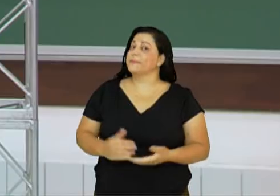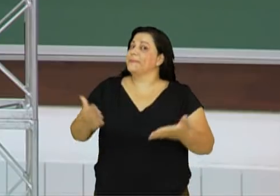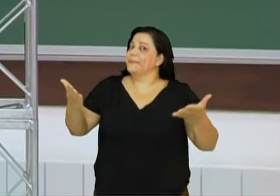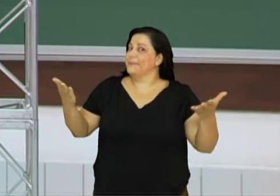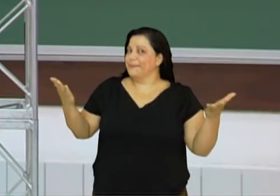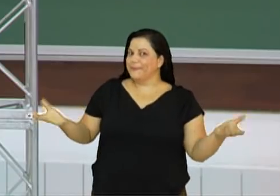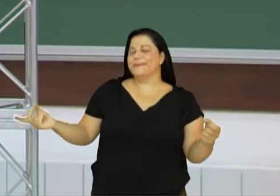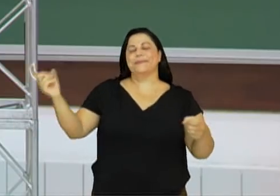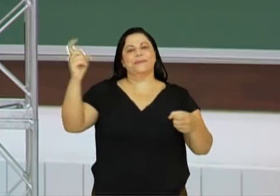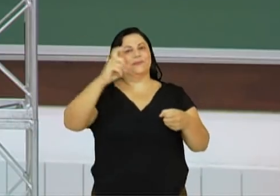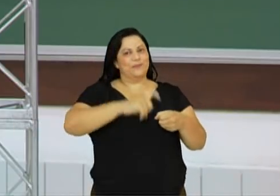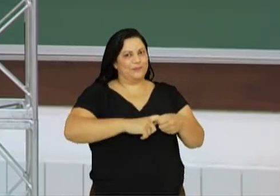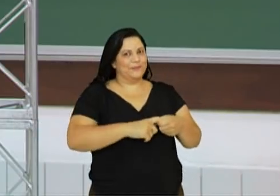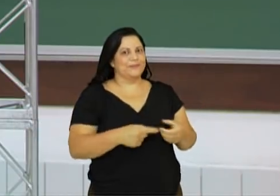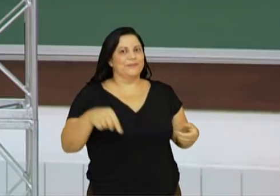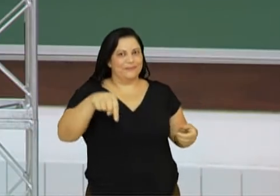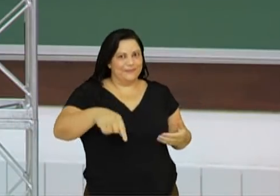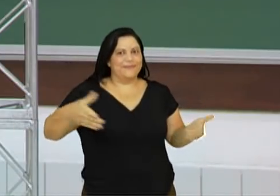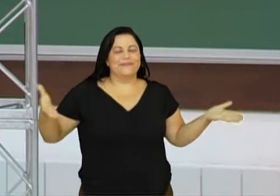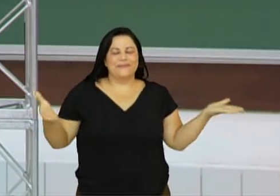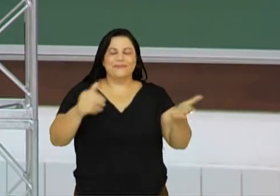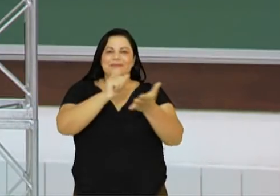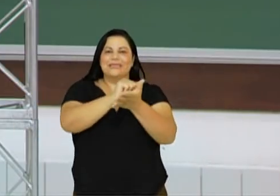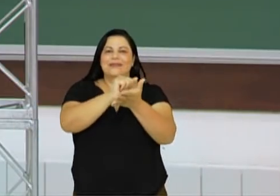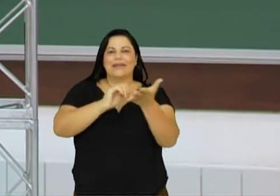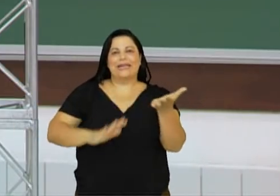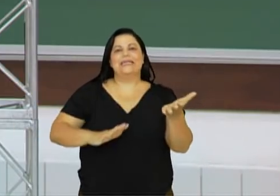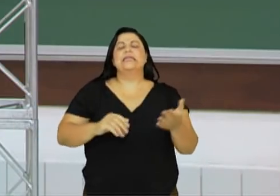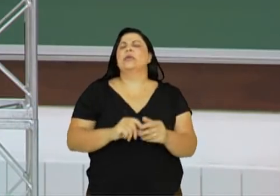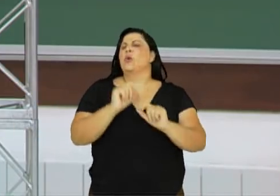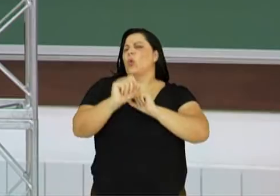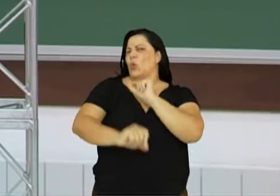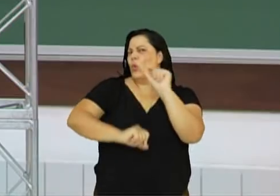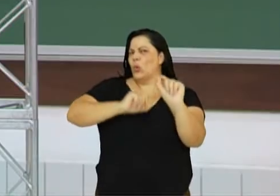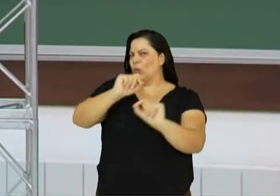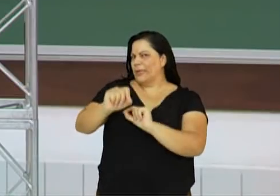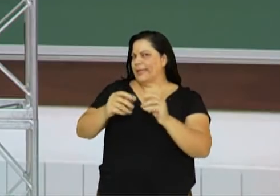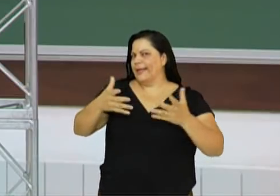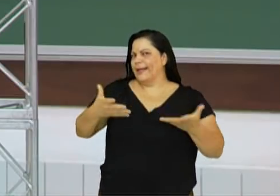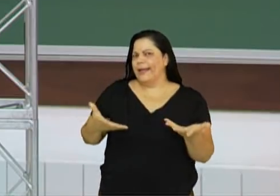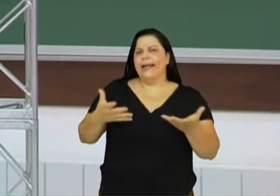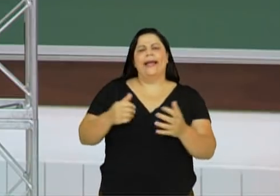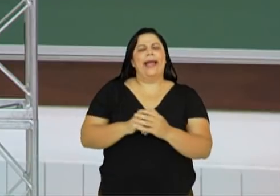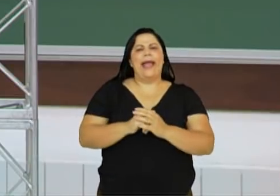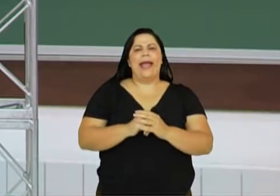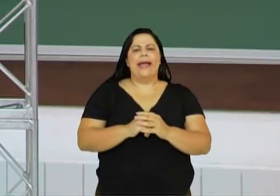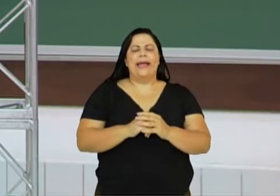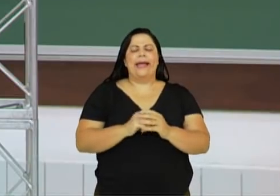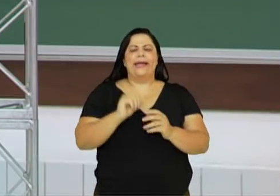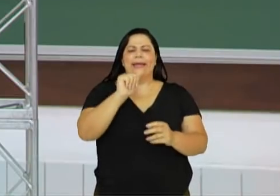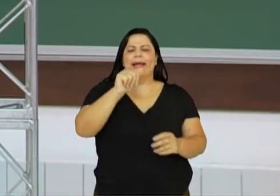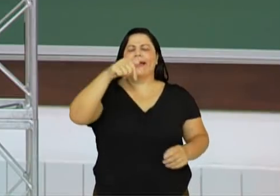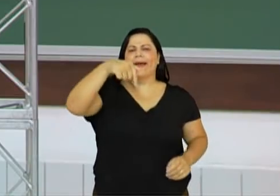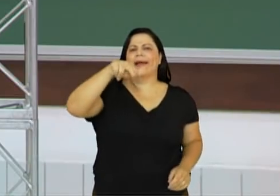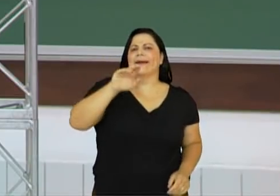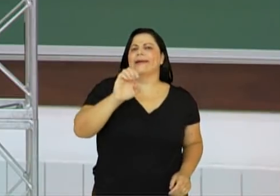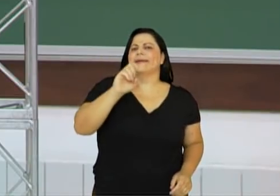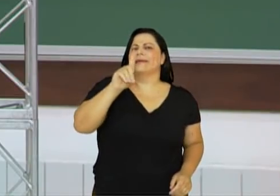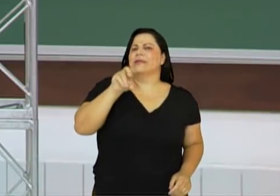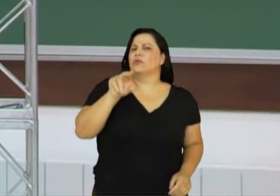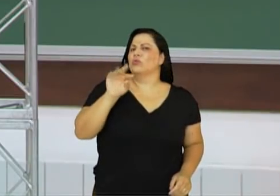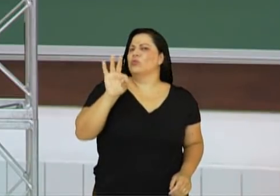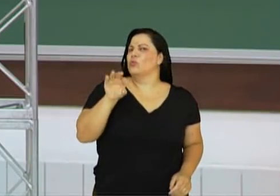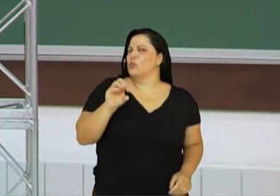Pessoal, voltamos aqui, né, com a nossa atividade. Então, o que eram os aquedutos e qual a sua importância para o Império Romano? Vamos